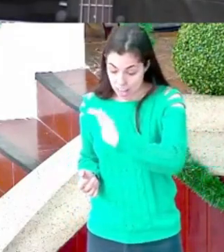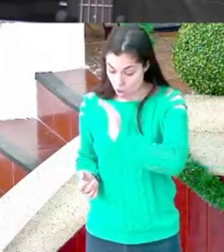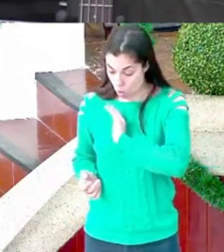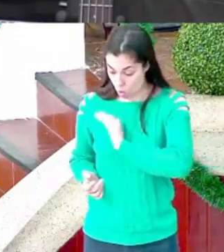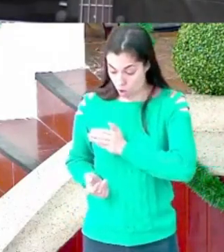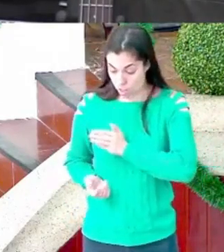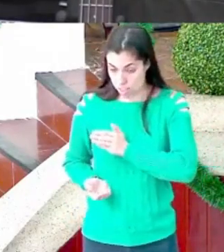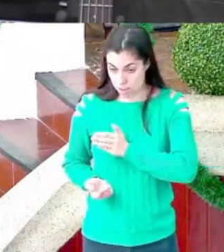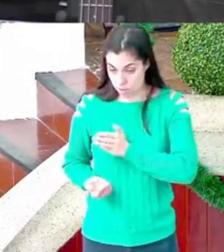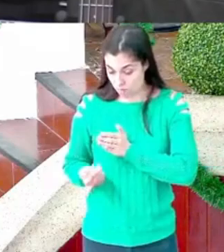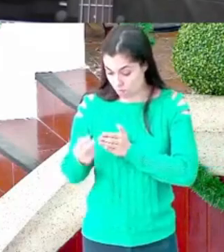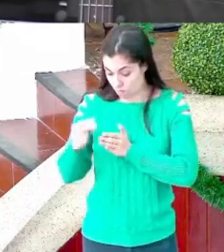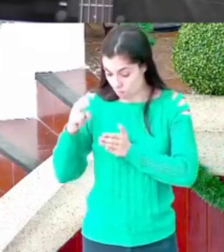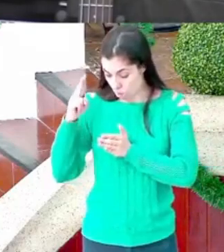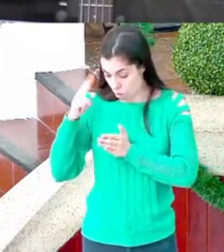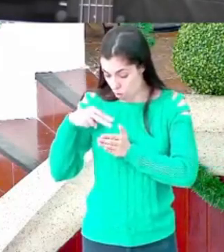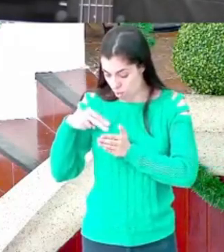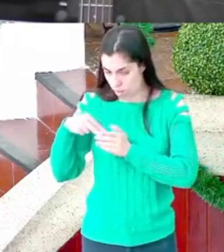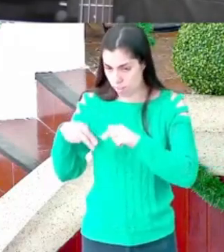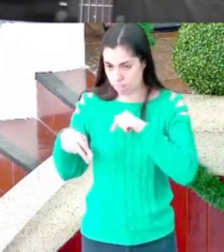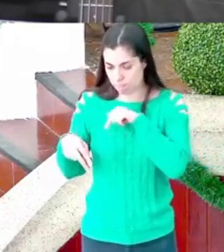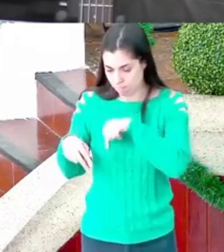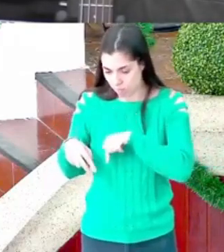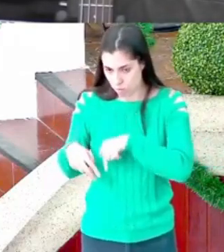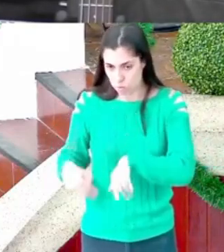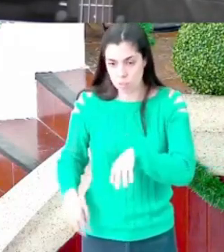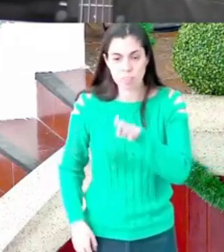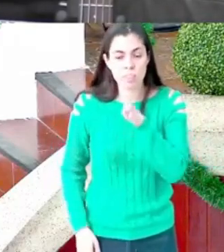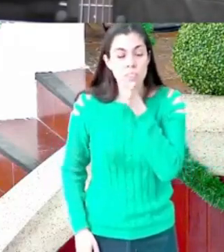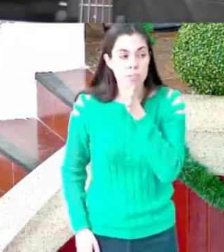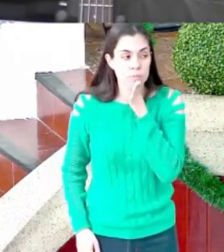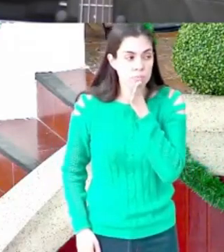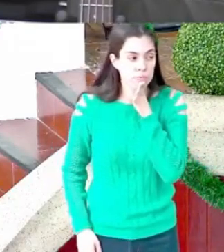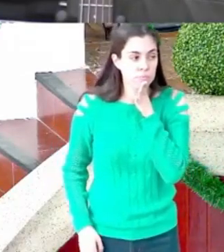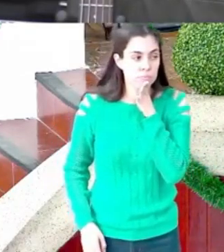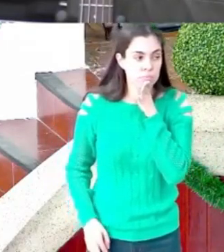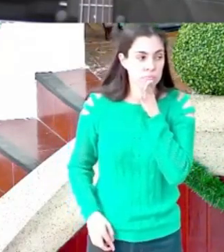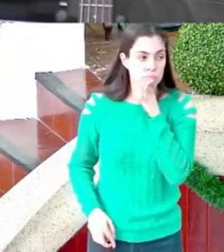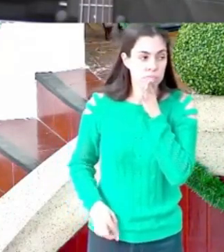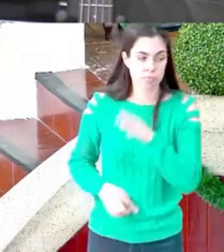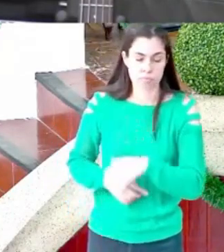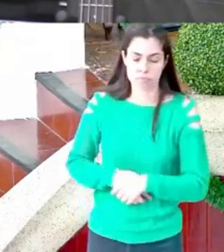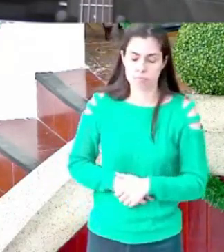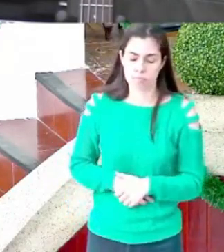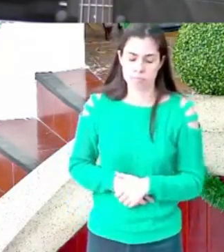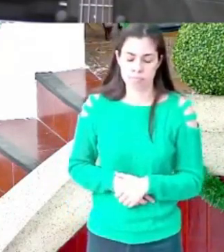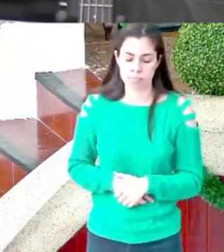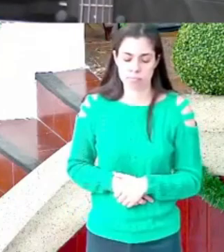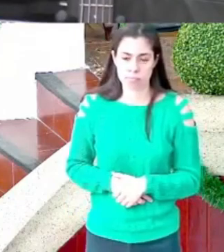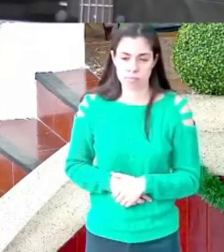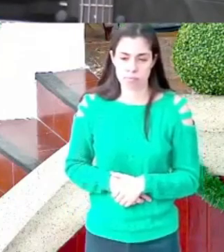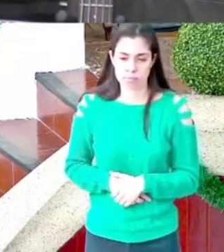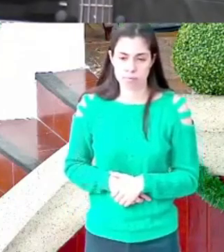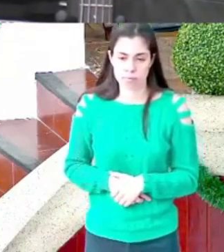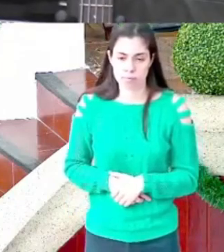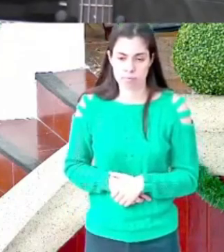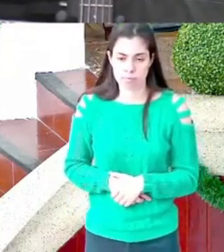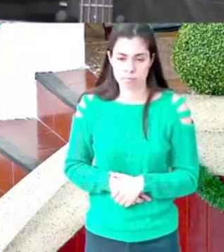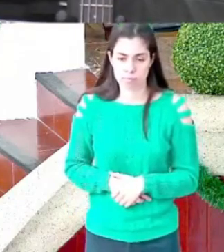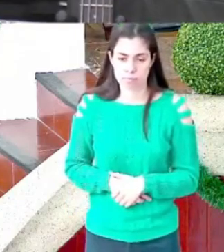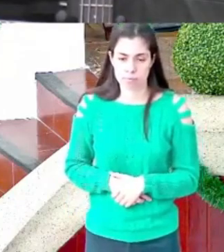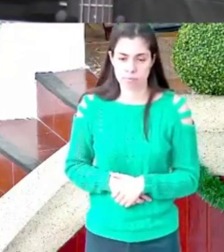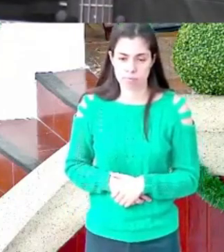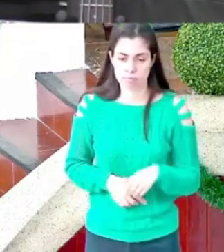O Senhor conhece as nossas obras e atos de justiça. Que cada um de nós